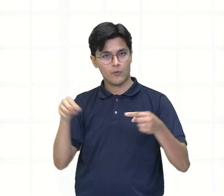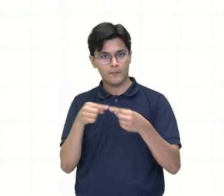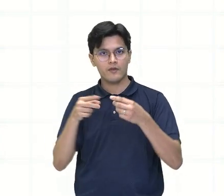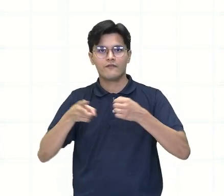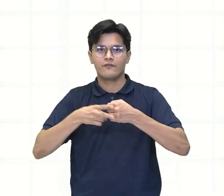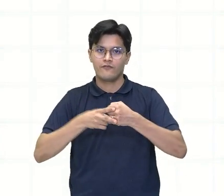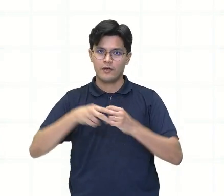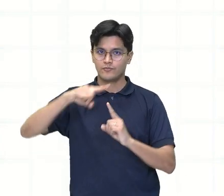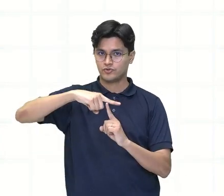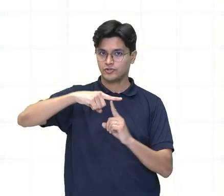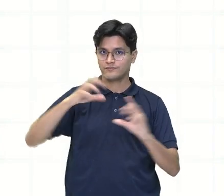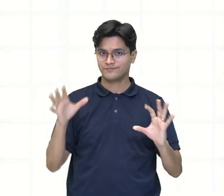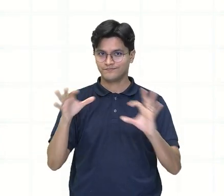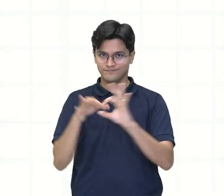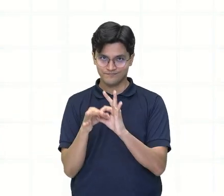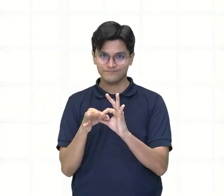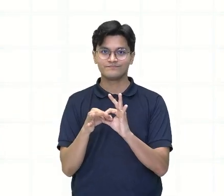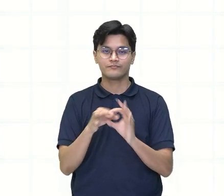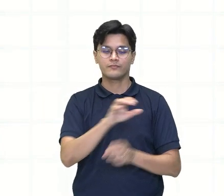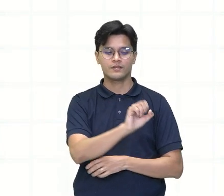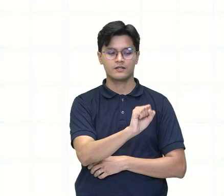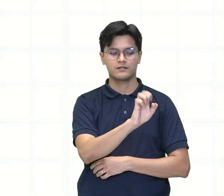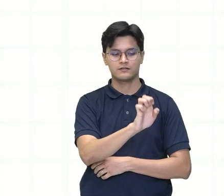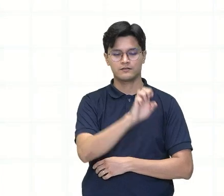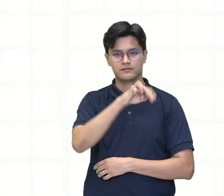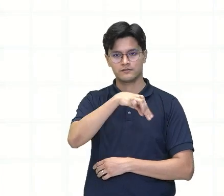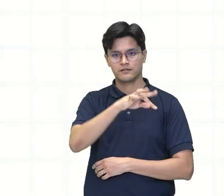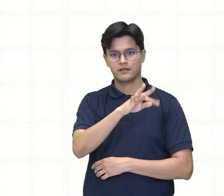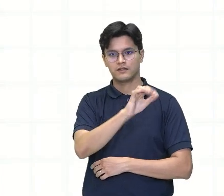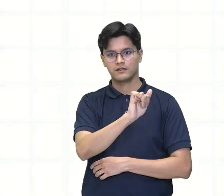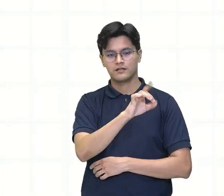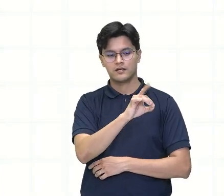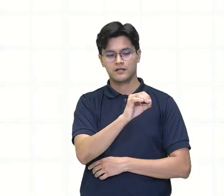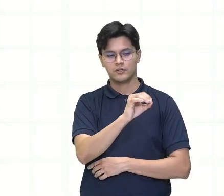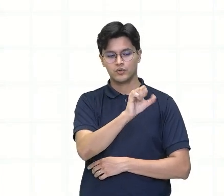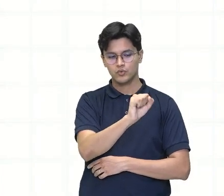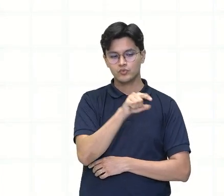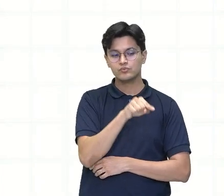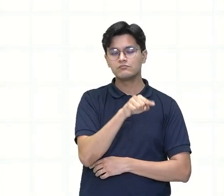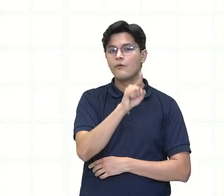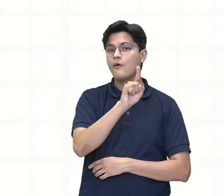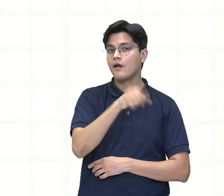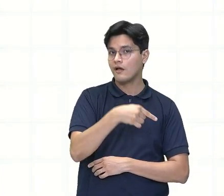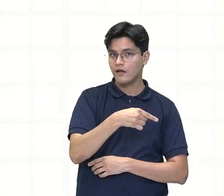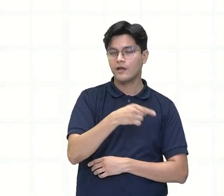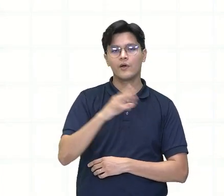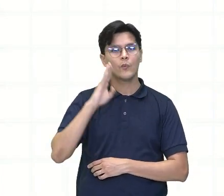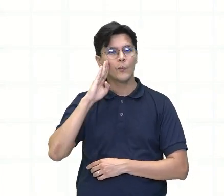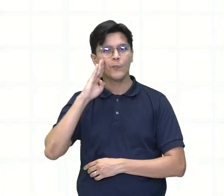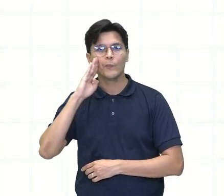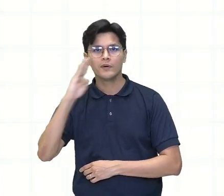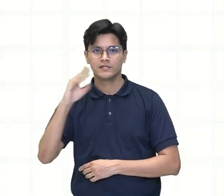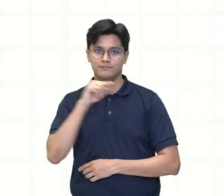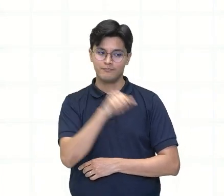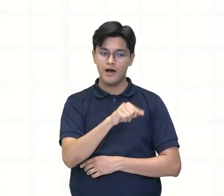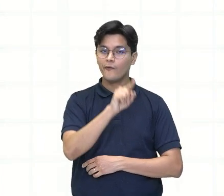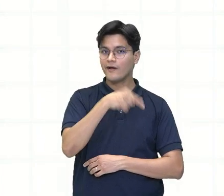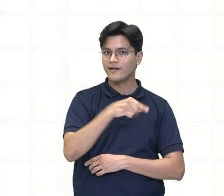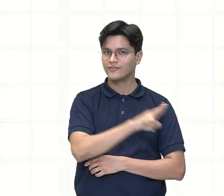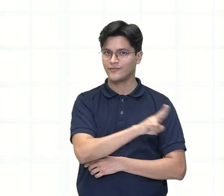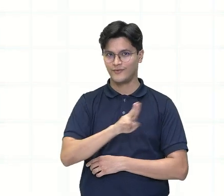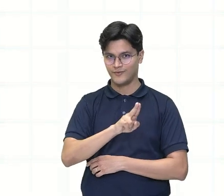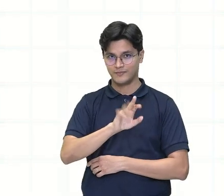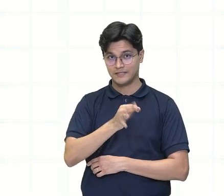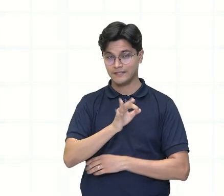E sentados é o núcleo do predicado, é um nome, né? Então, logo, nós estamos diante de um